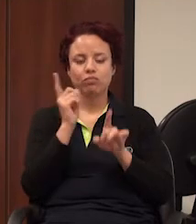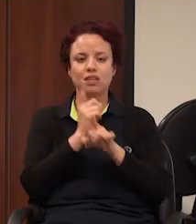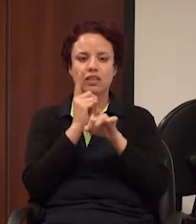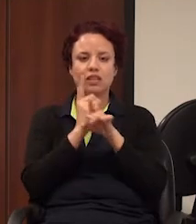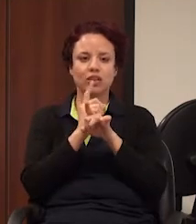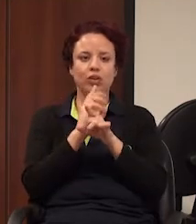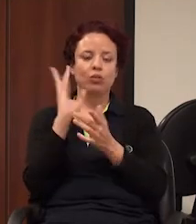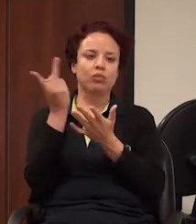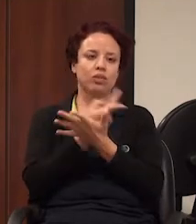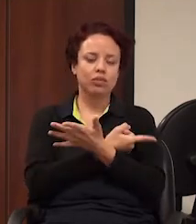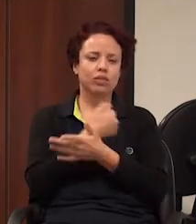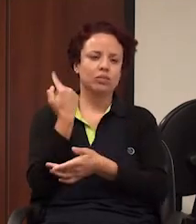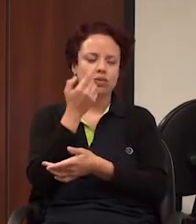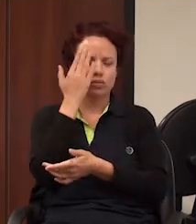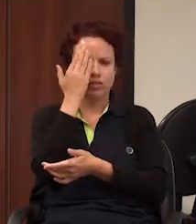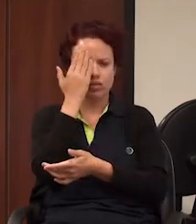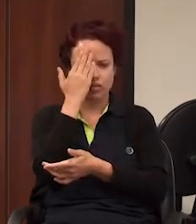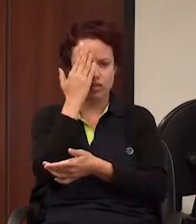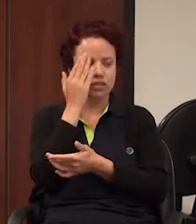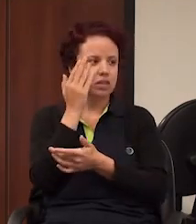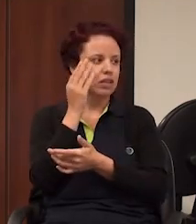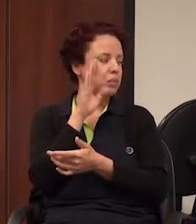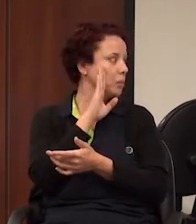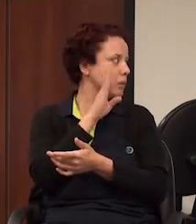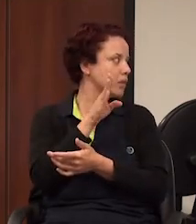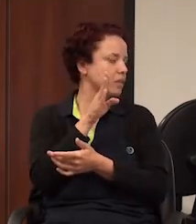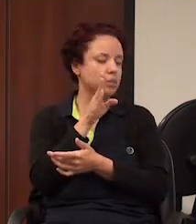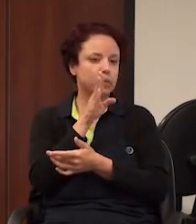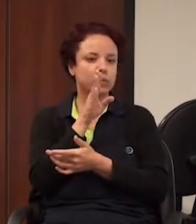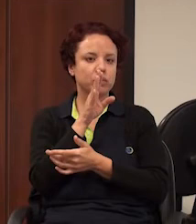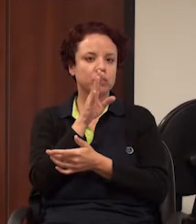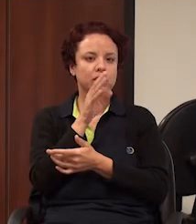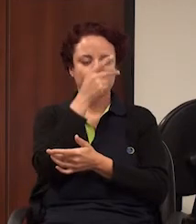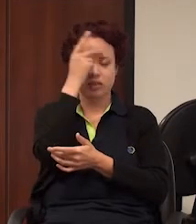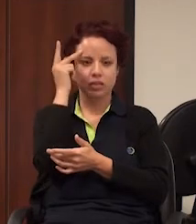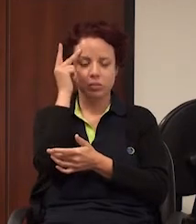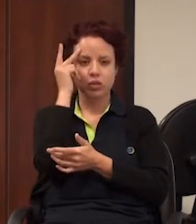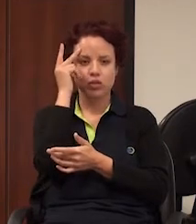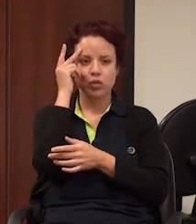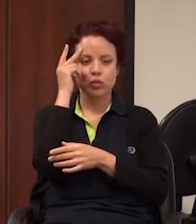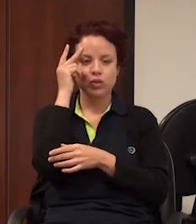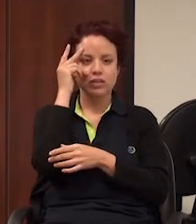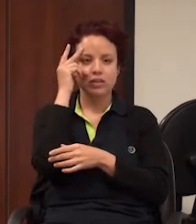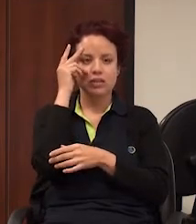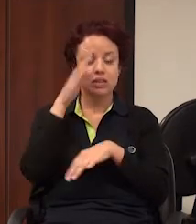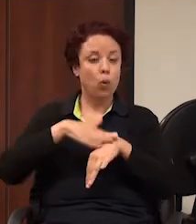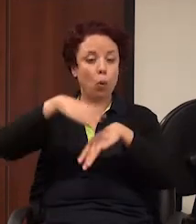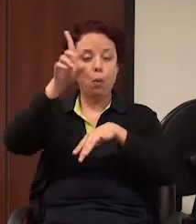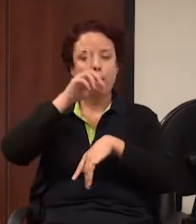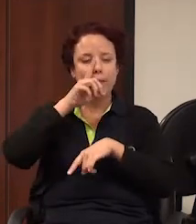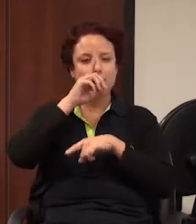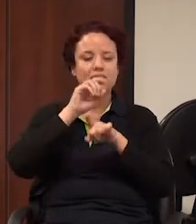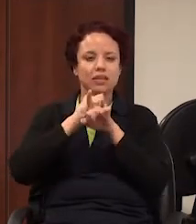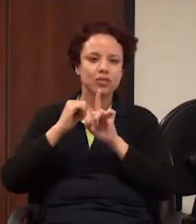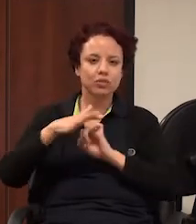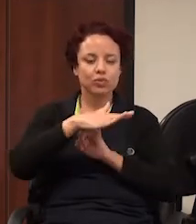gente sabe, né, as pessoas, né, principalmente da chamada alta vulnerabilidade social, né, elas